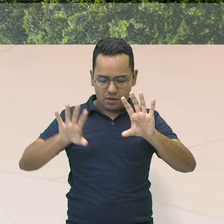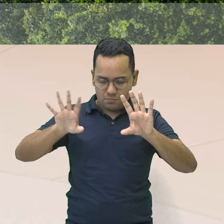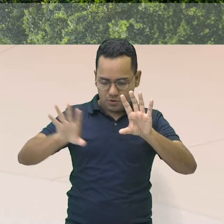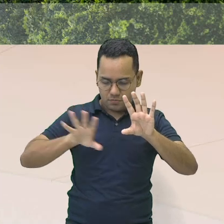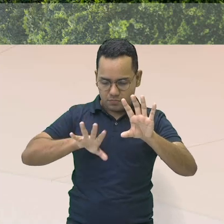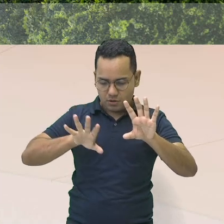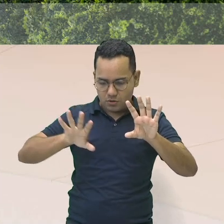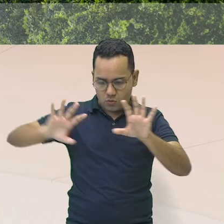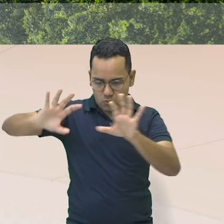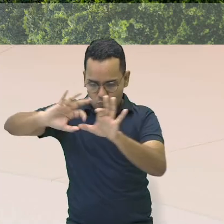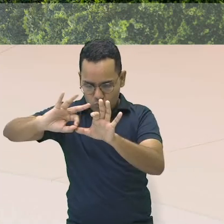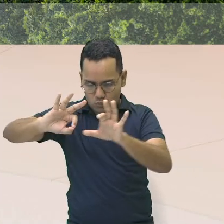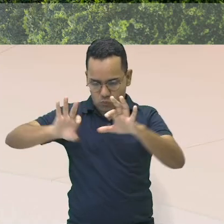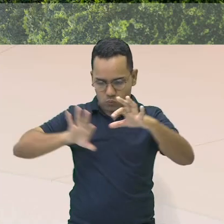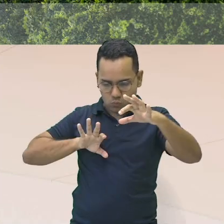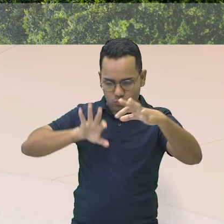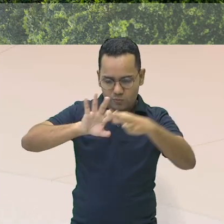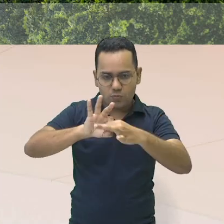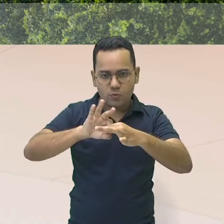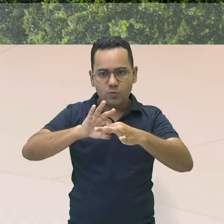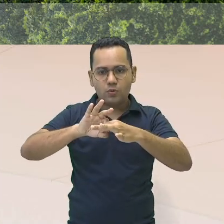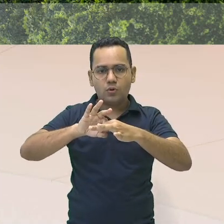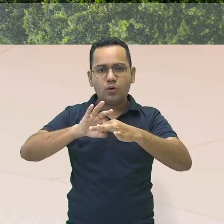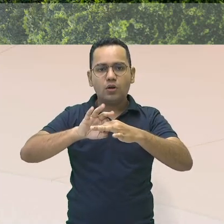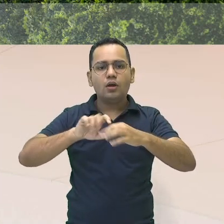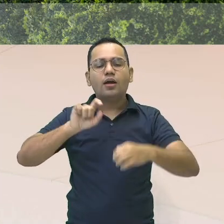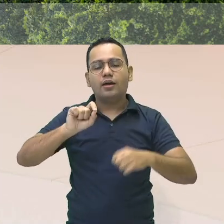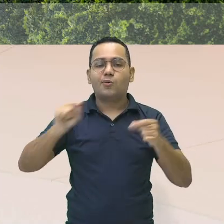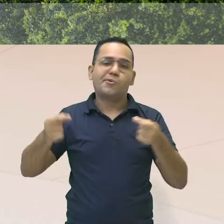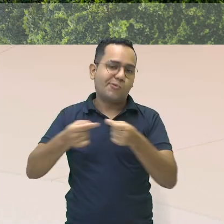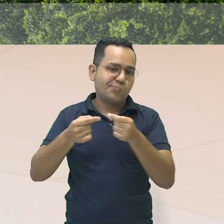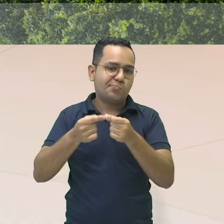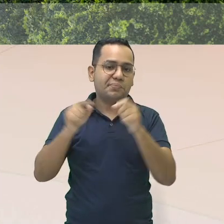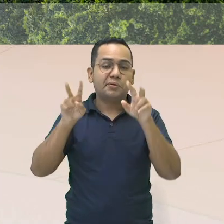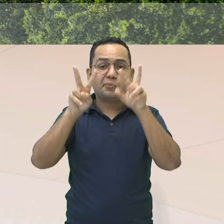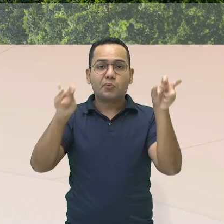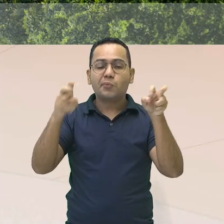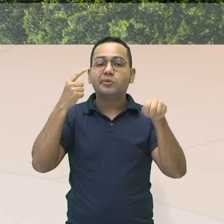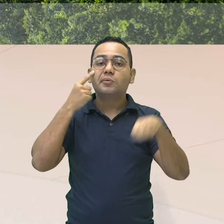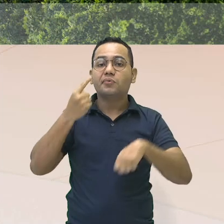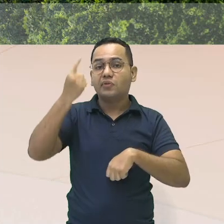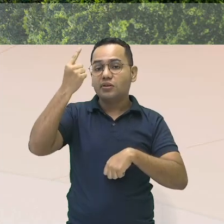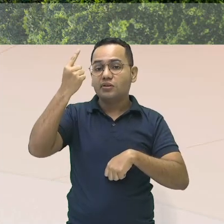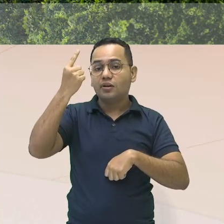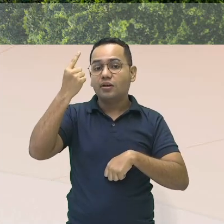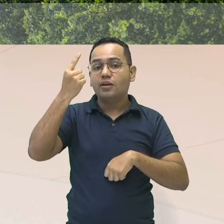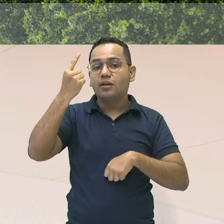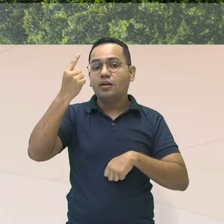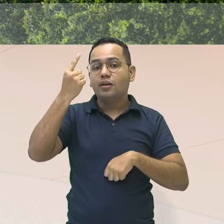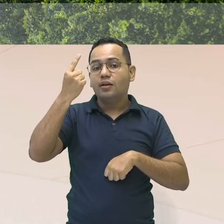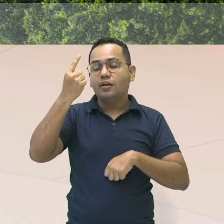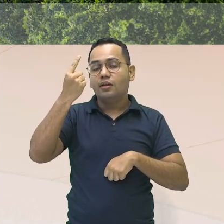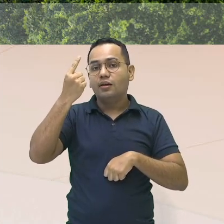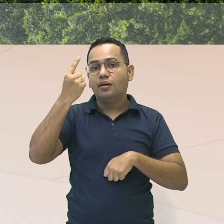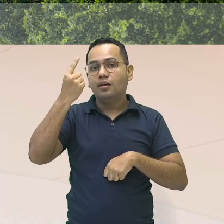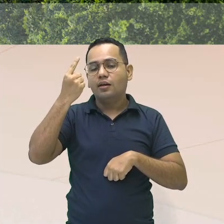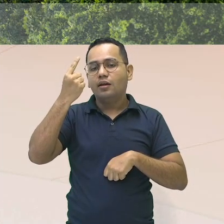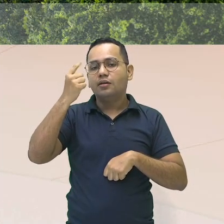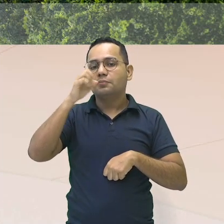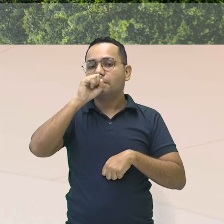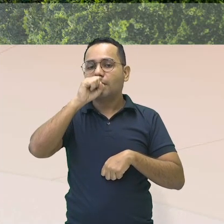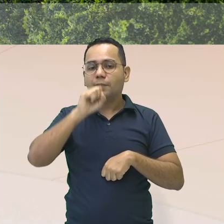princípios, essas 3 dimensões, a gente tem o desenvolvimento sustentável, que inclusive aparece na interseção dessas 3